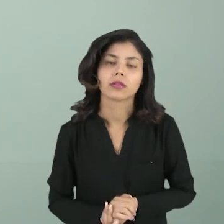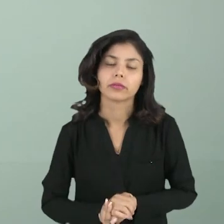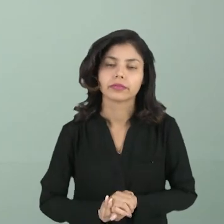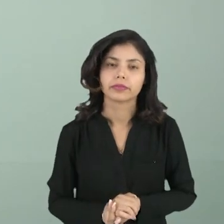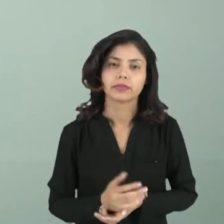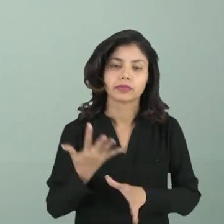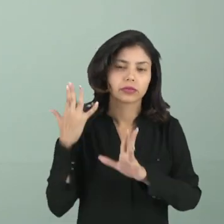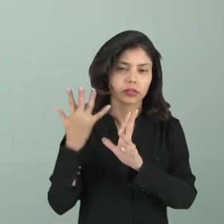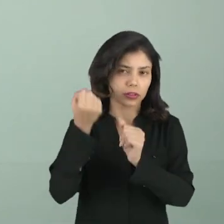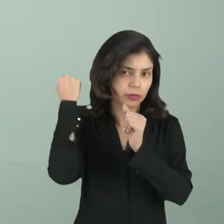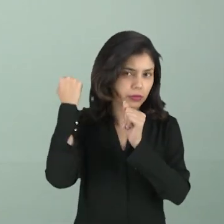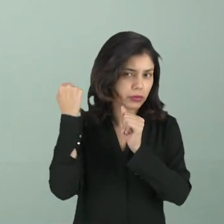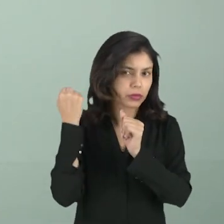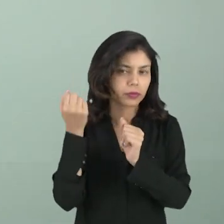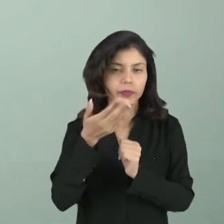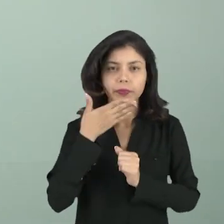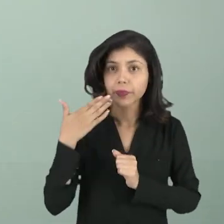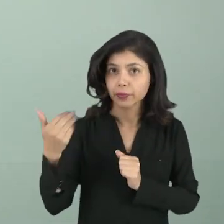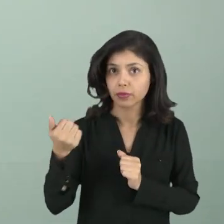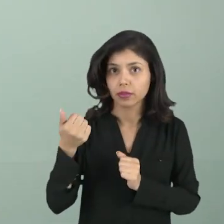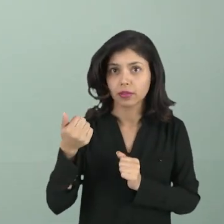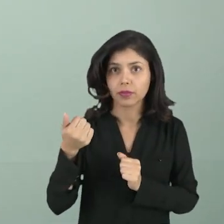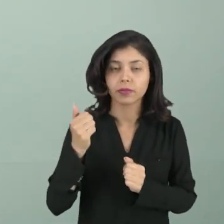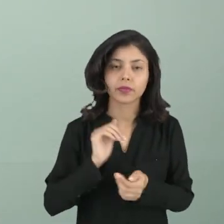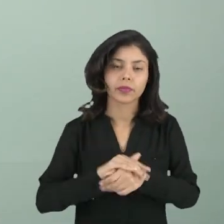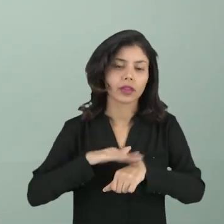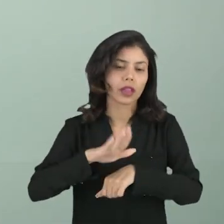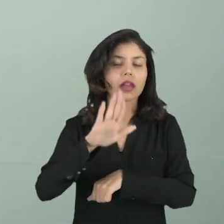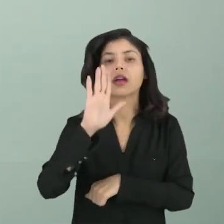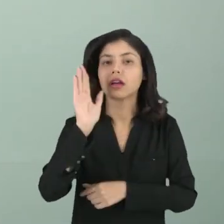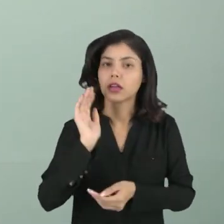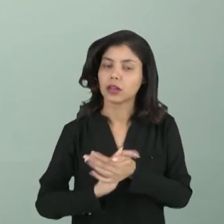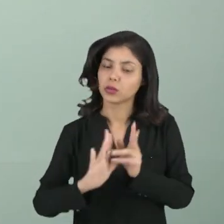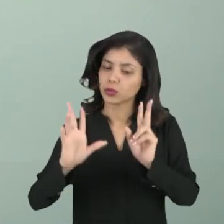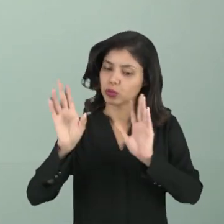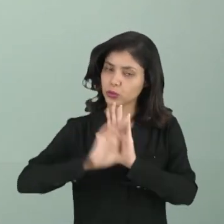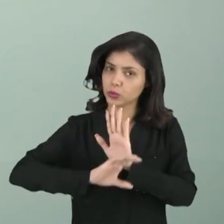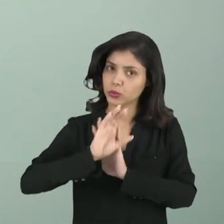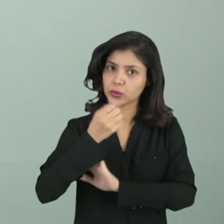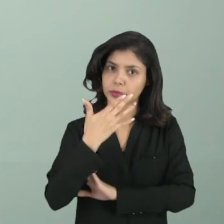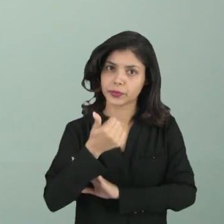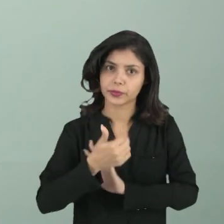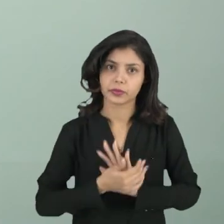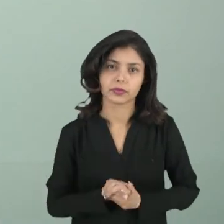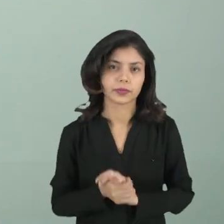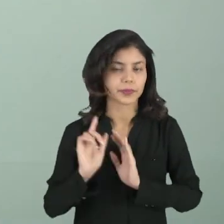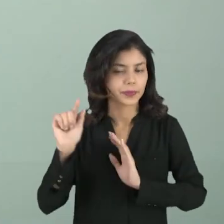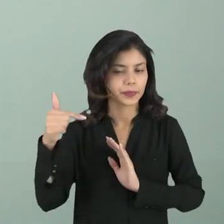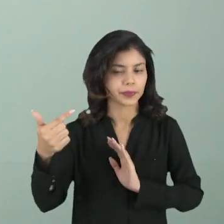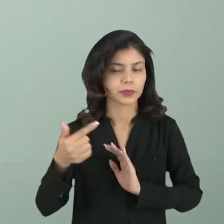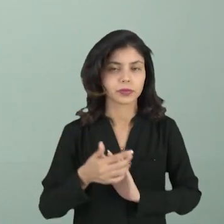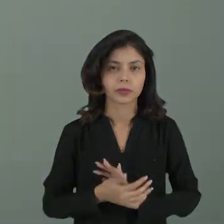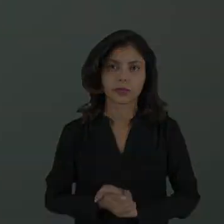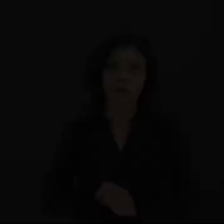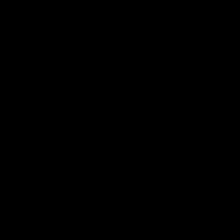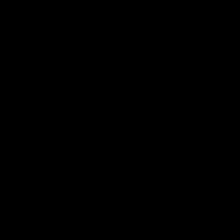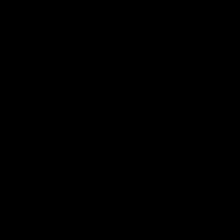consiga captar de forma mais eficaz esse conteúdo, tá certo? Até a próxima.